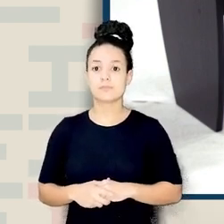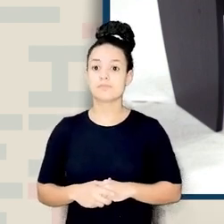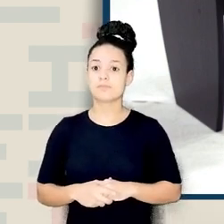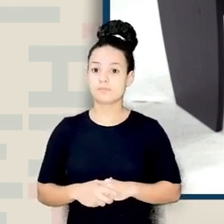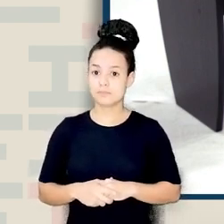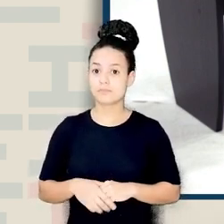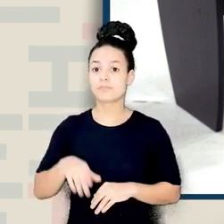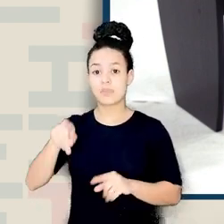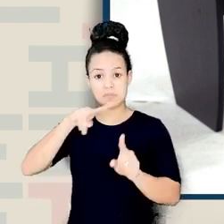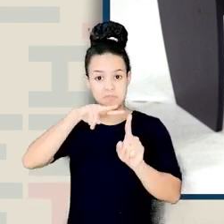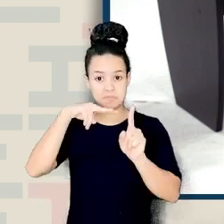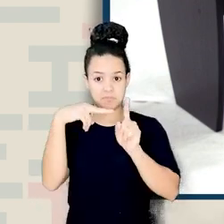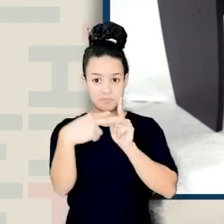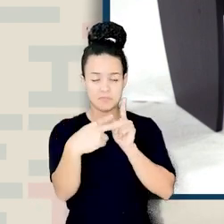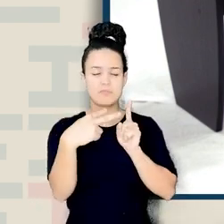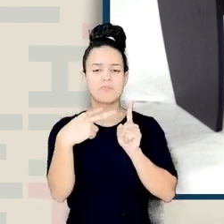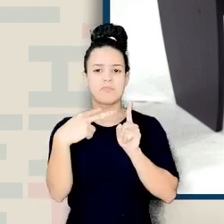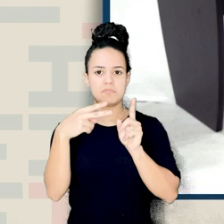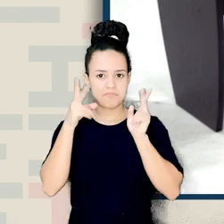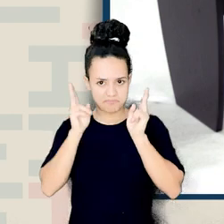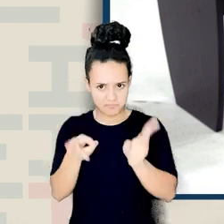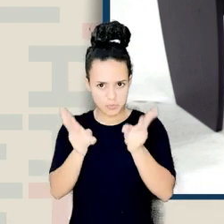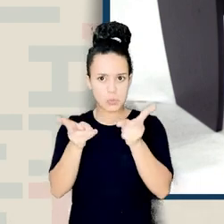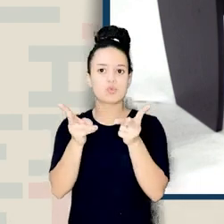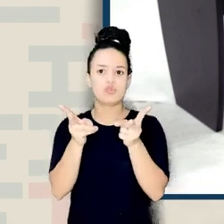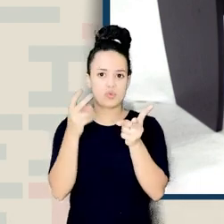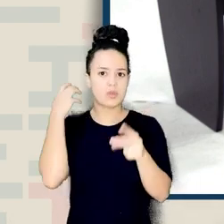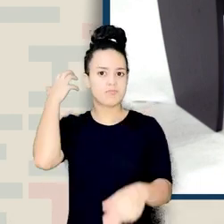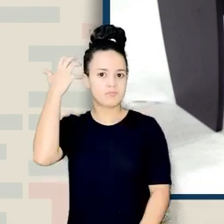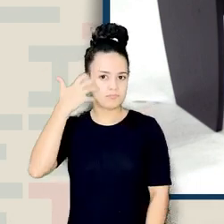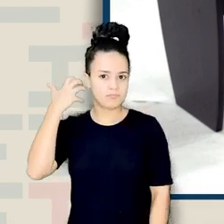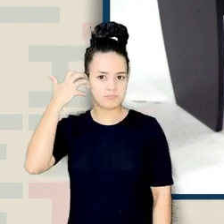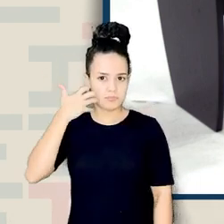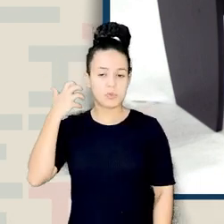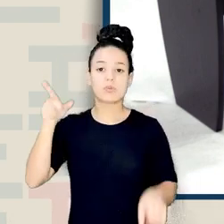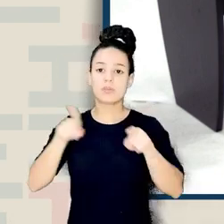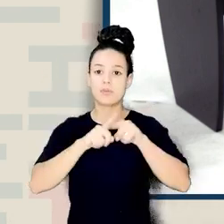Essa perspectiva desse toque vai continuar e o ferro do